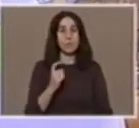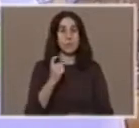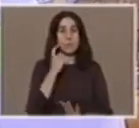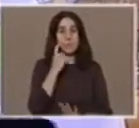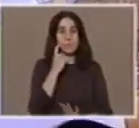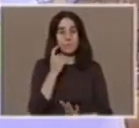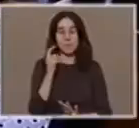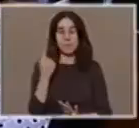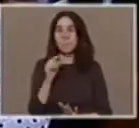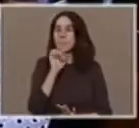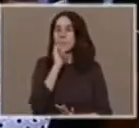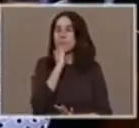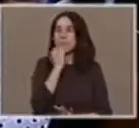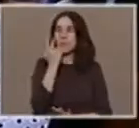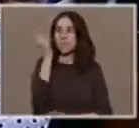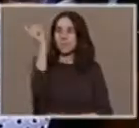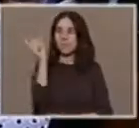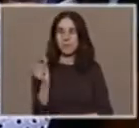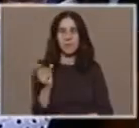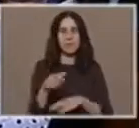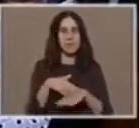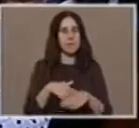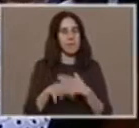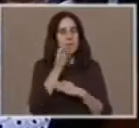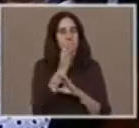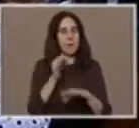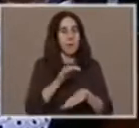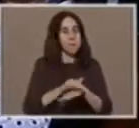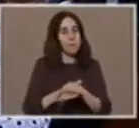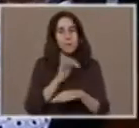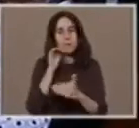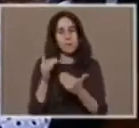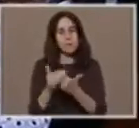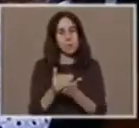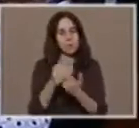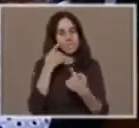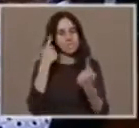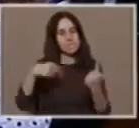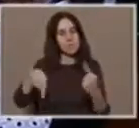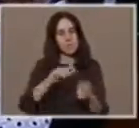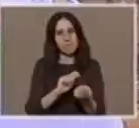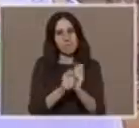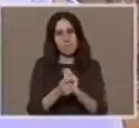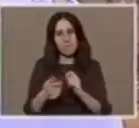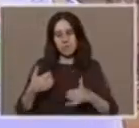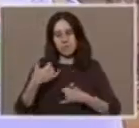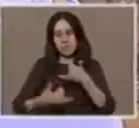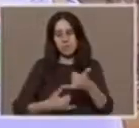Ele realizou a obra admirável de nos chamar do pecado e da morte à glória da geração